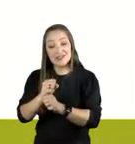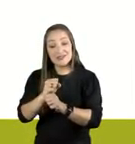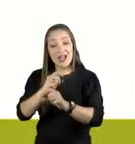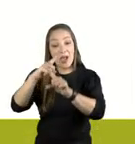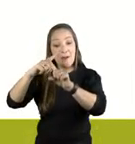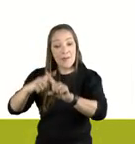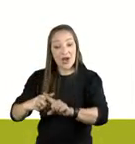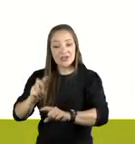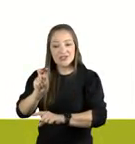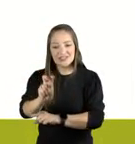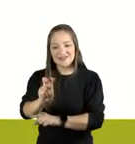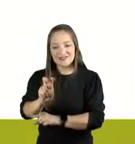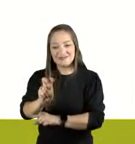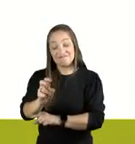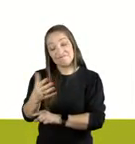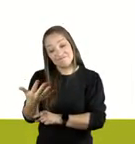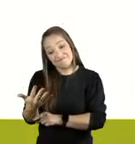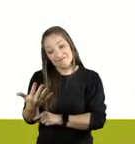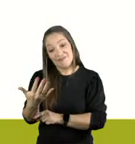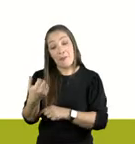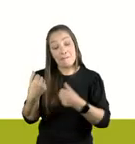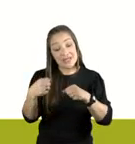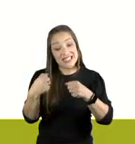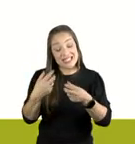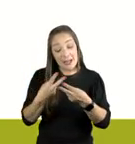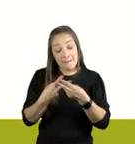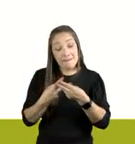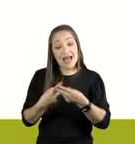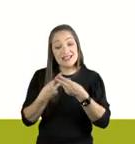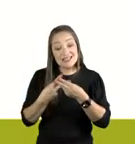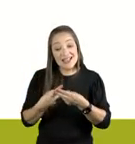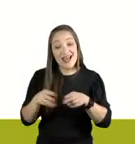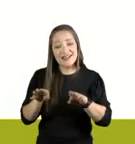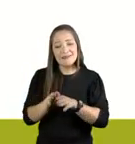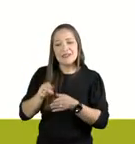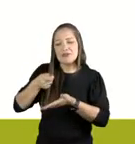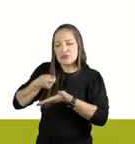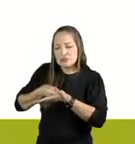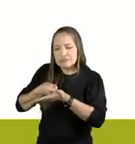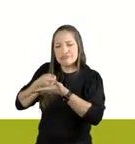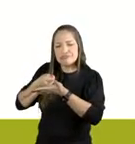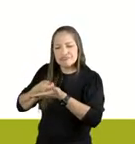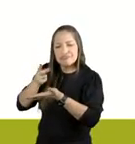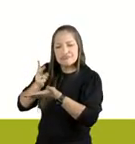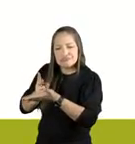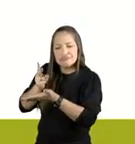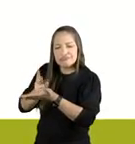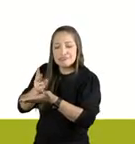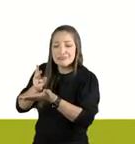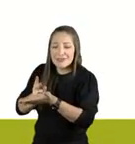paciência e persistência. Então, é algo que eu vejo que as pessoas ficam bem, bem tristes quando eu